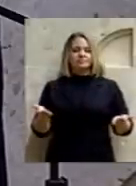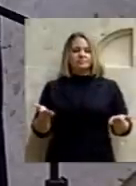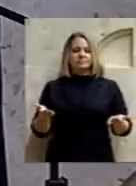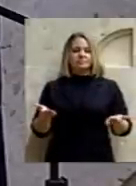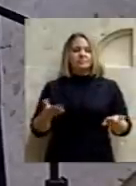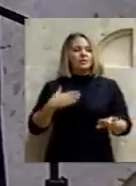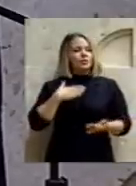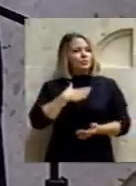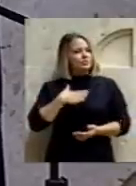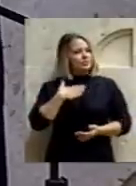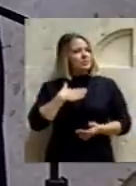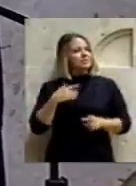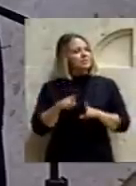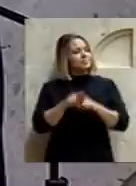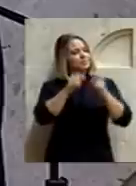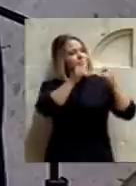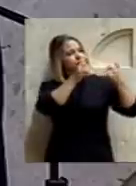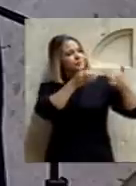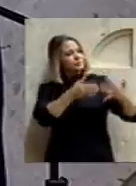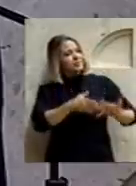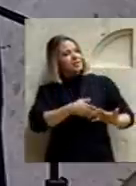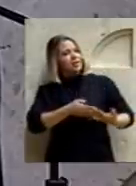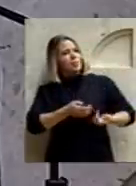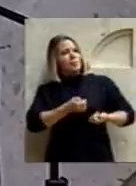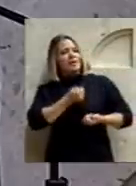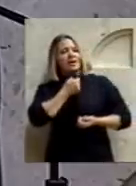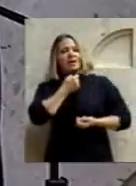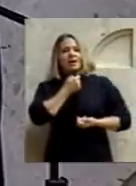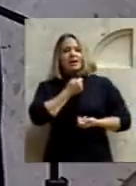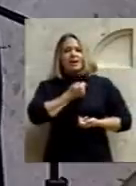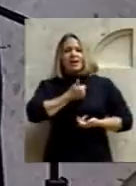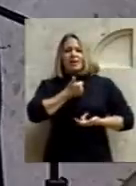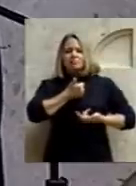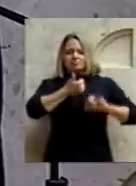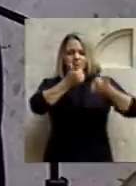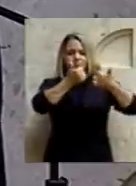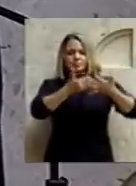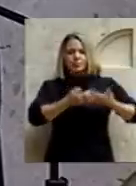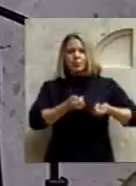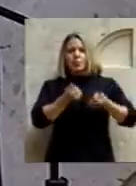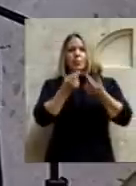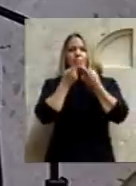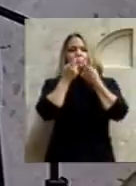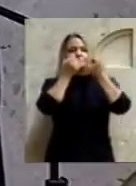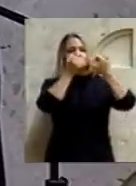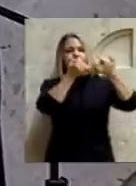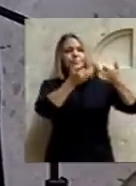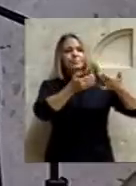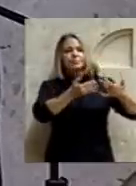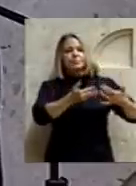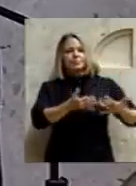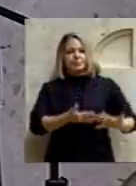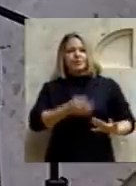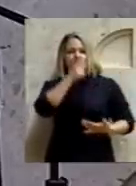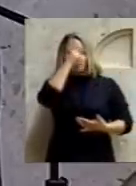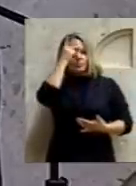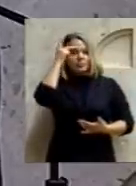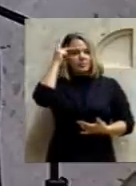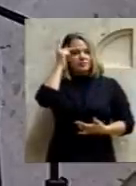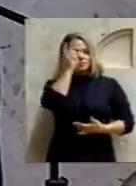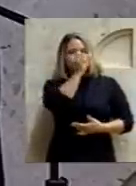eu gostaria de arrematar essa breve exposição com umas poucas palavras sobre um